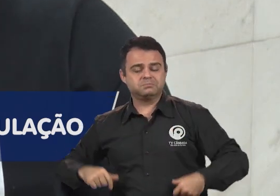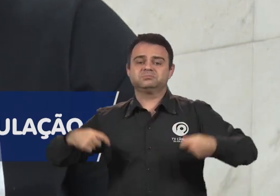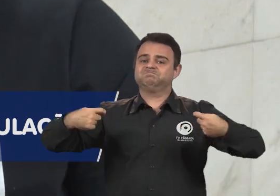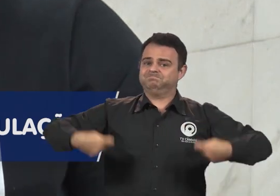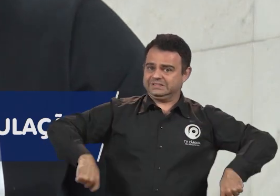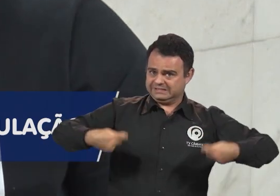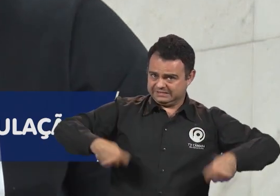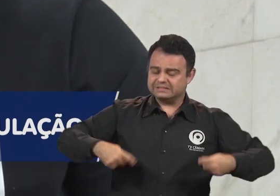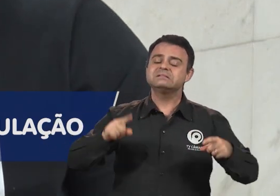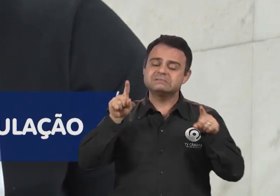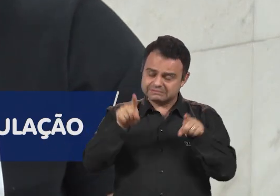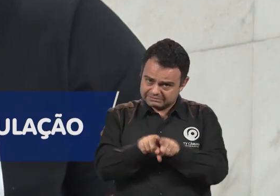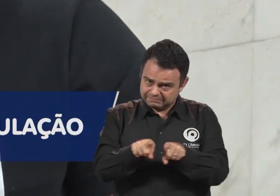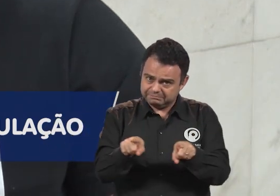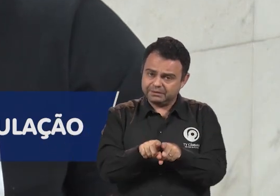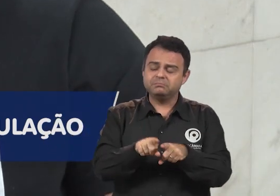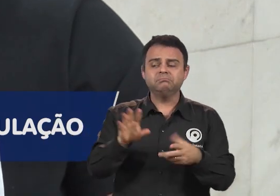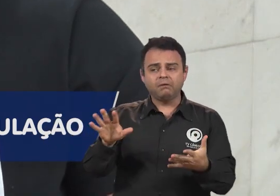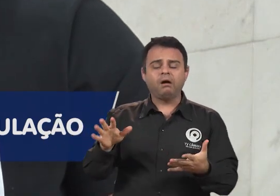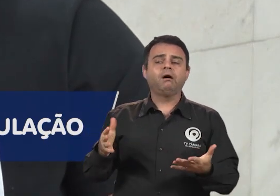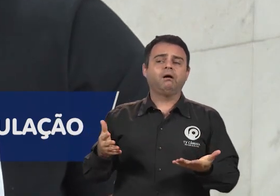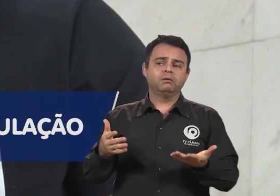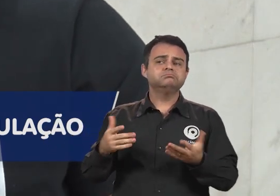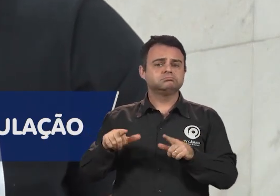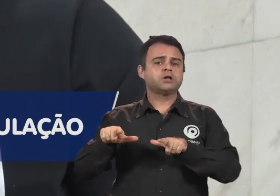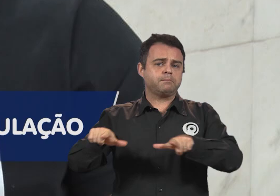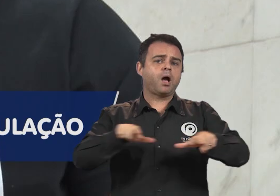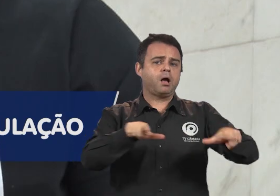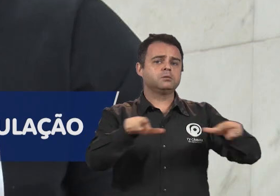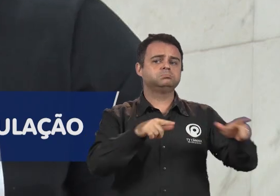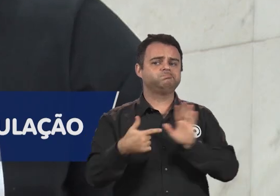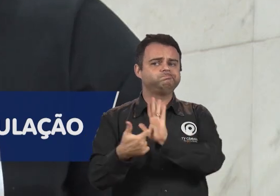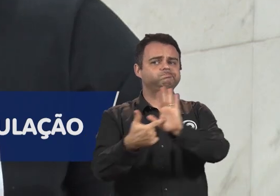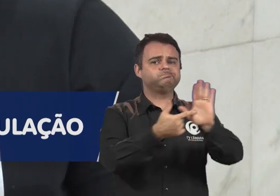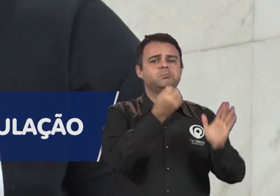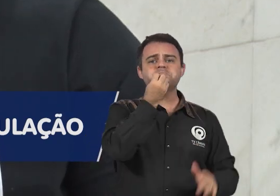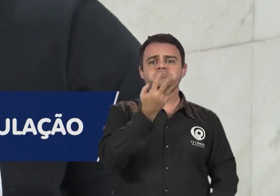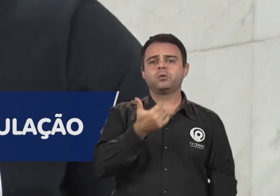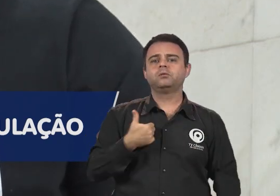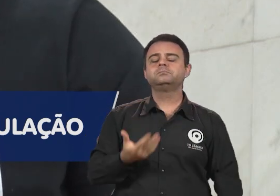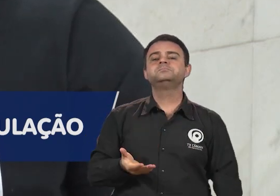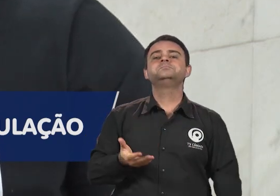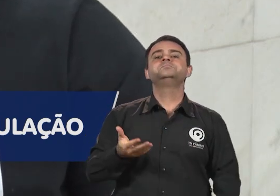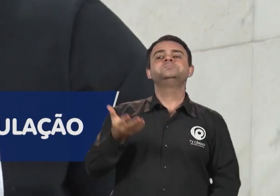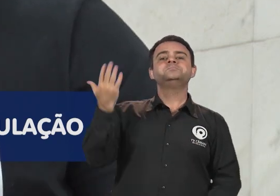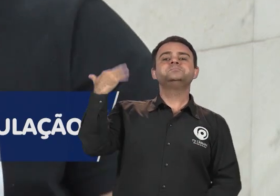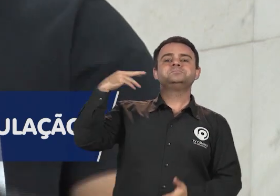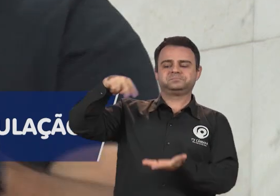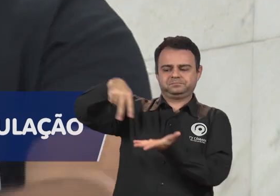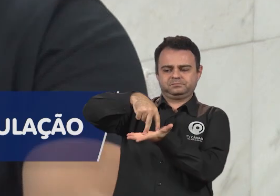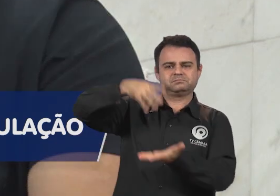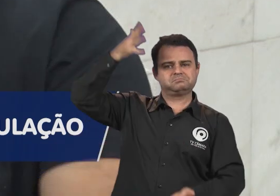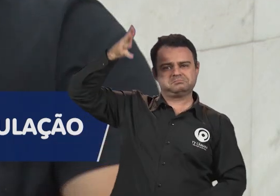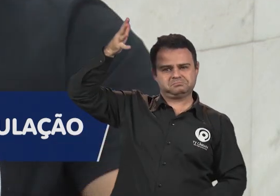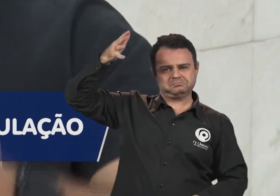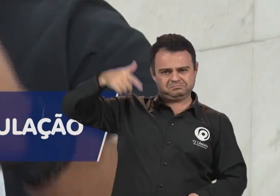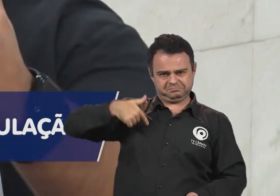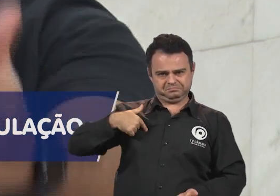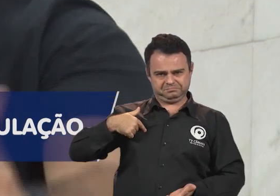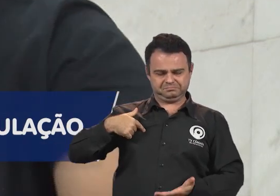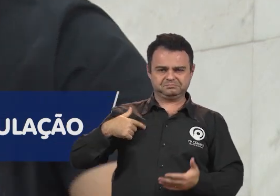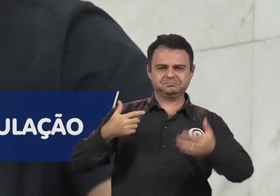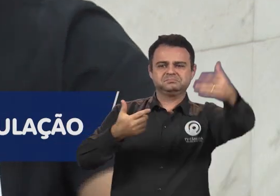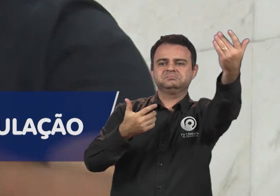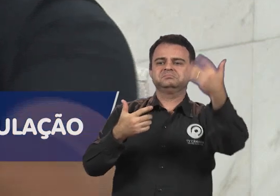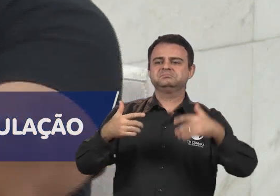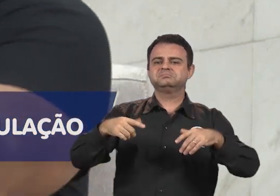um bom trabalho a respeito disso. É o que eu disse em um dos meus discursos da tribuna. Subir na tribuna, ou às vezes